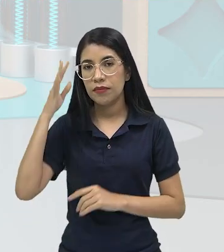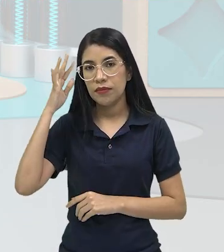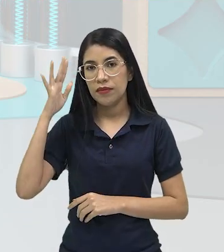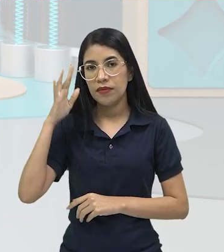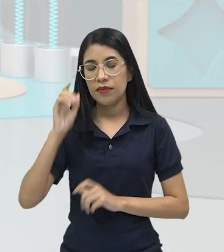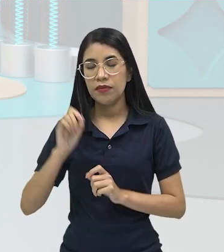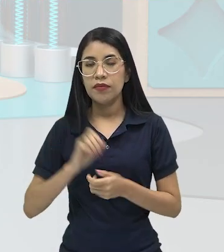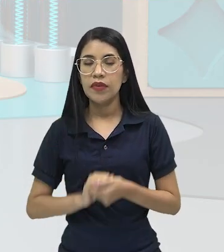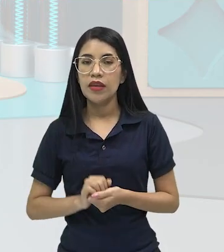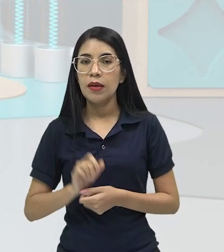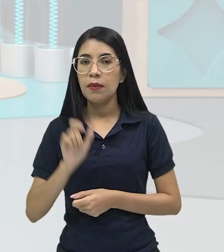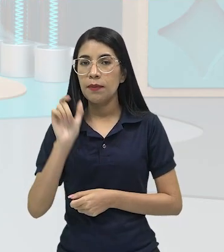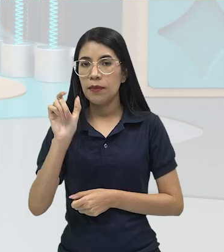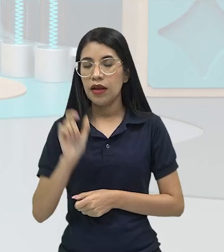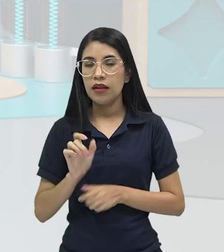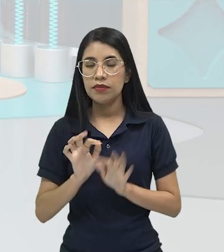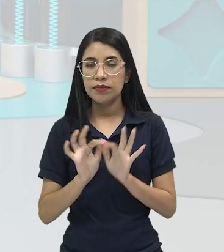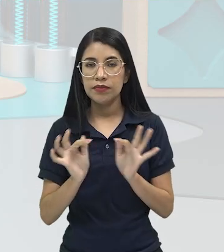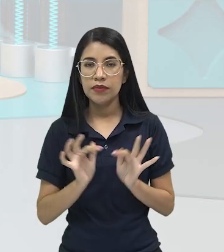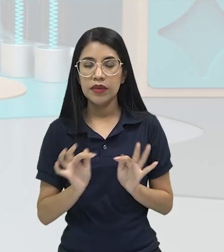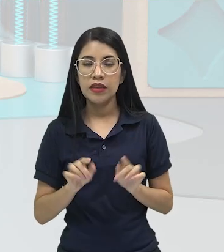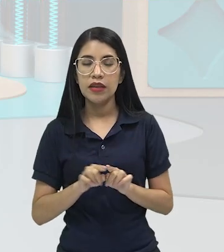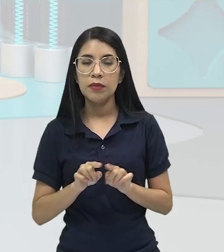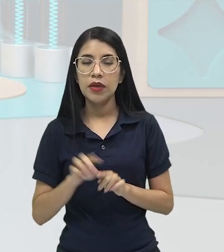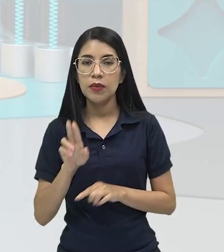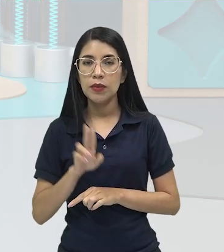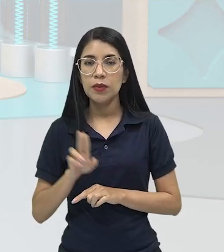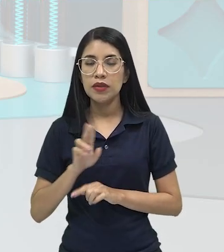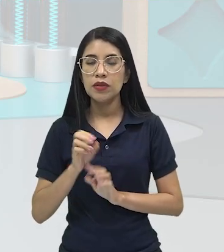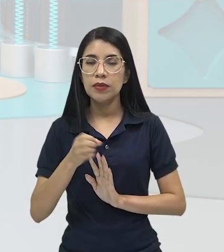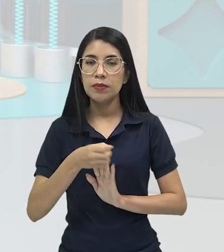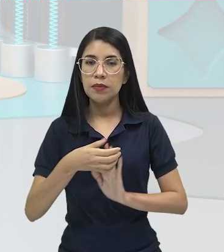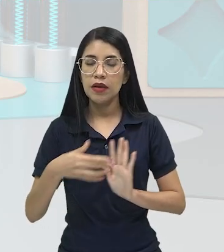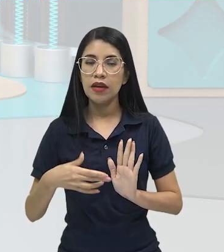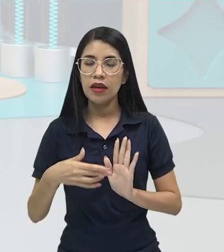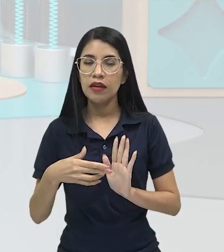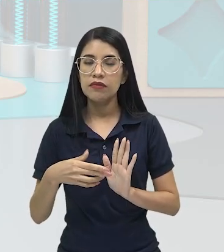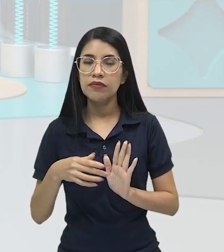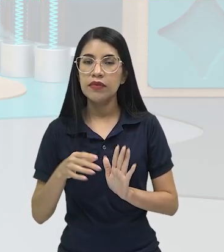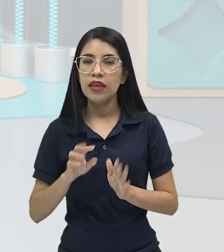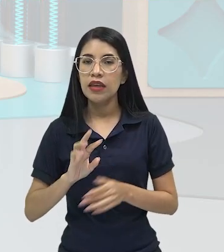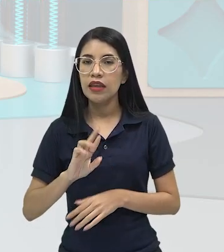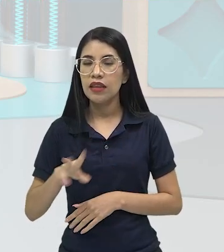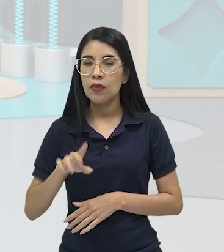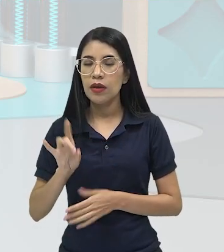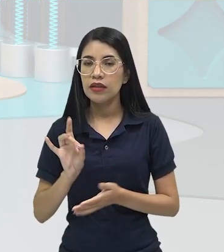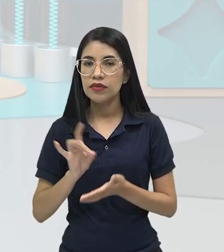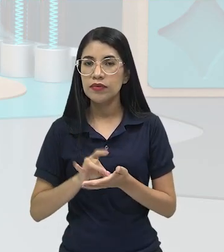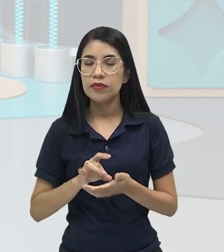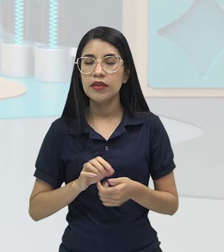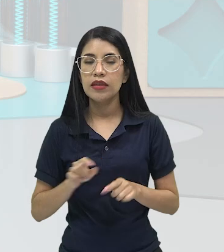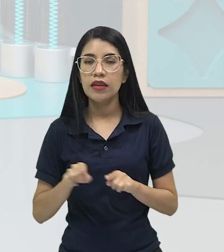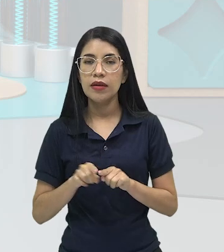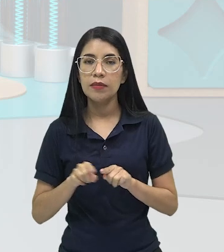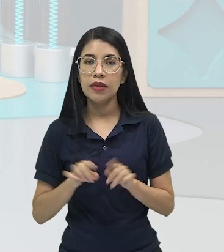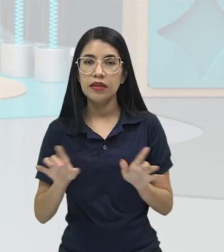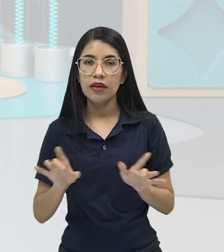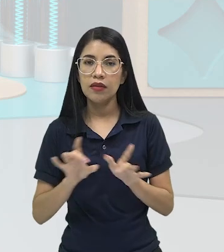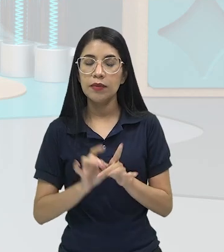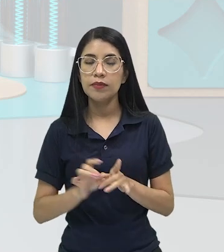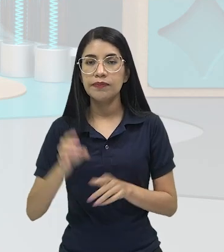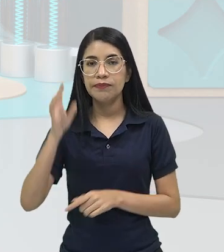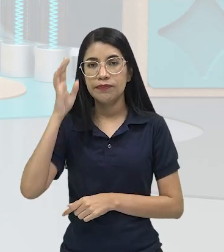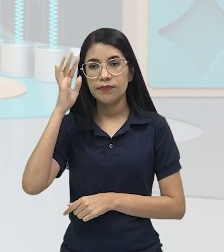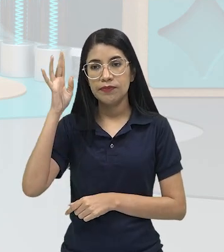por termos e expressões empregados no sentido figurado, atrelados ao campo do pensamento, ou